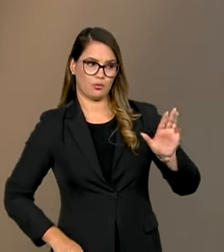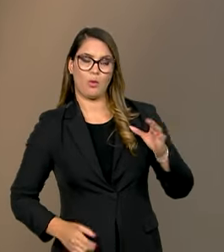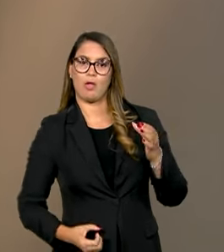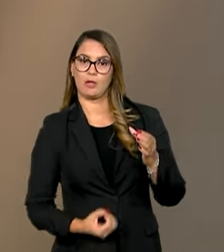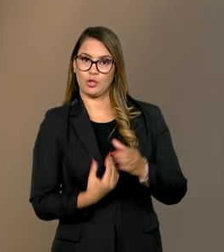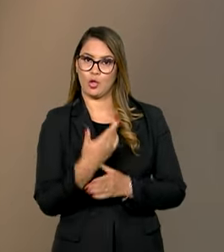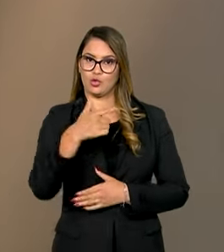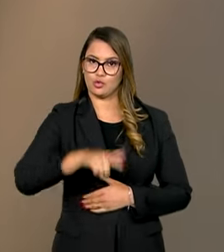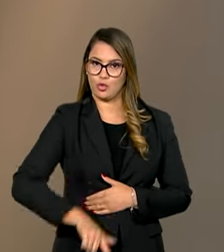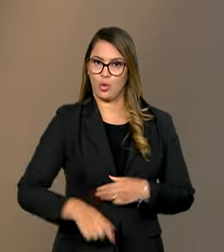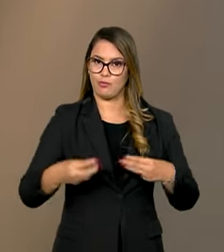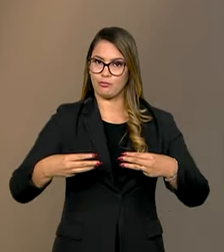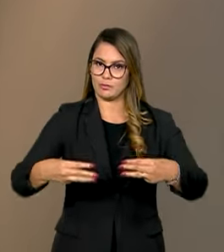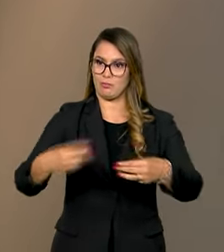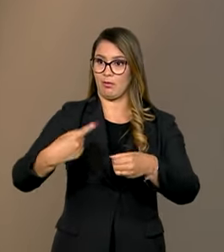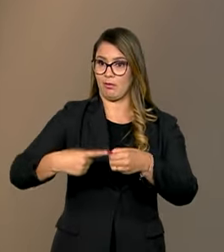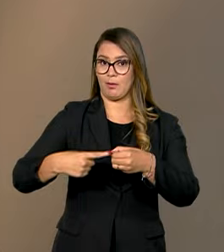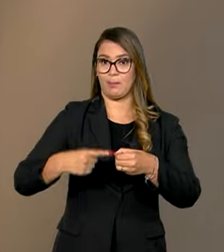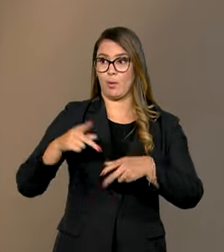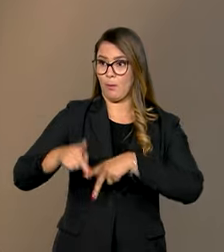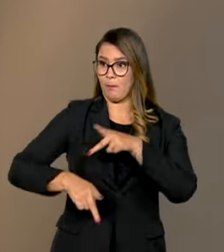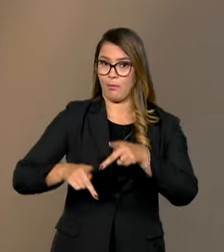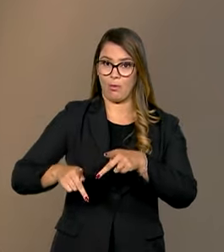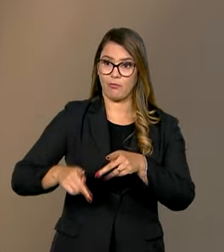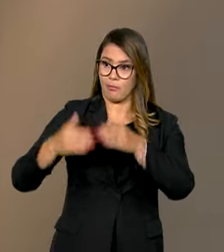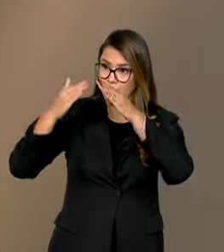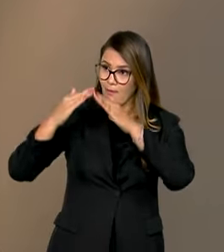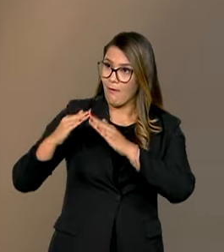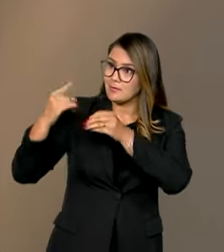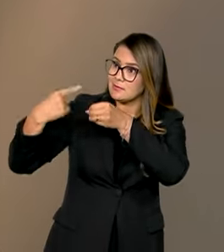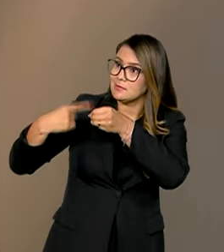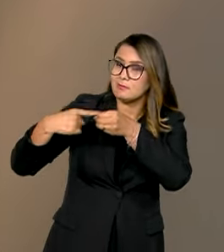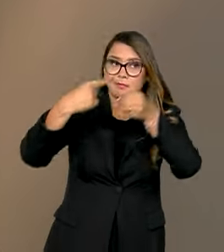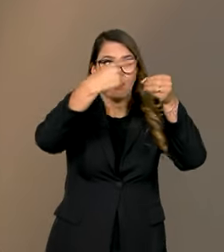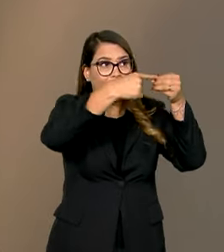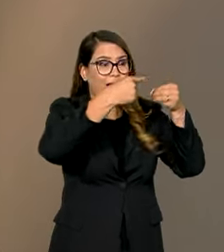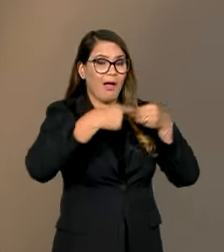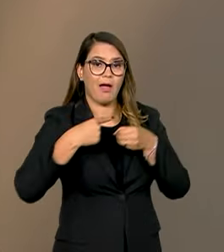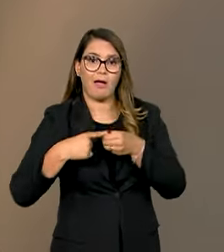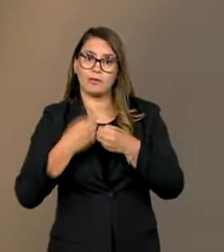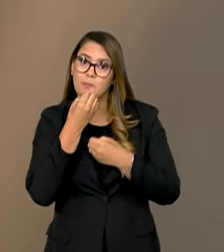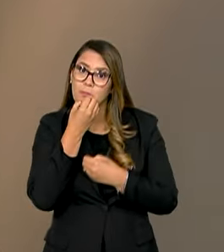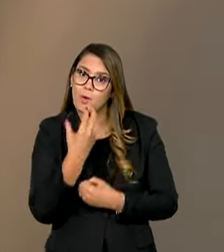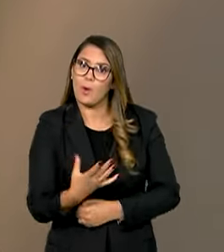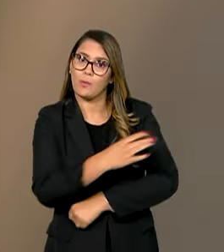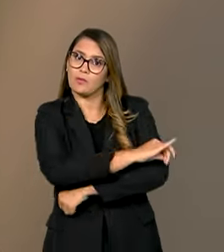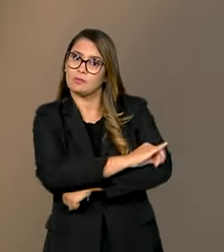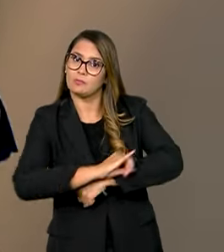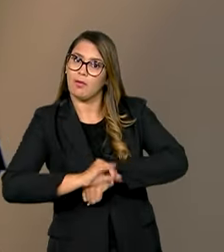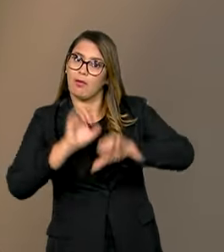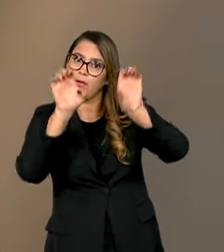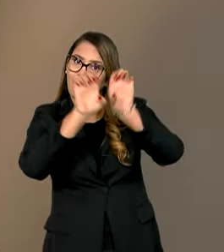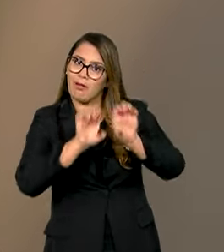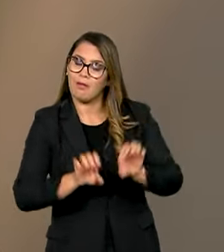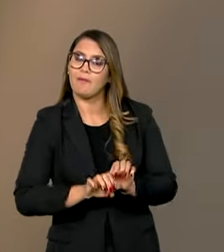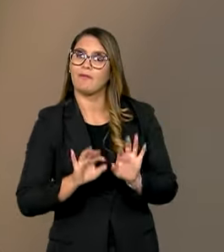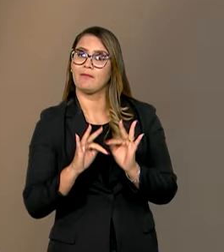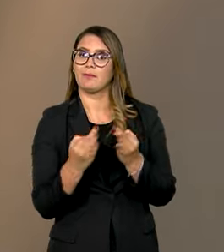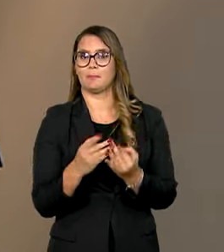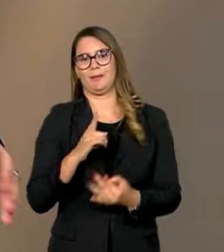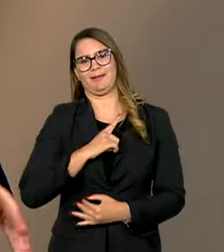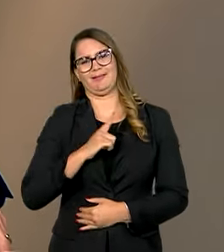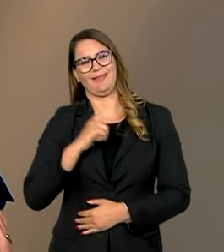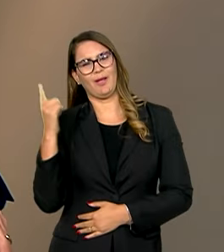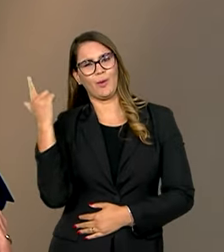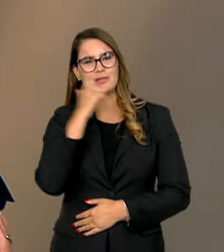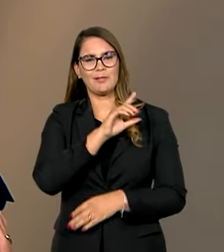a maioria do povo brasileiro vive nas cidades. A gente precisa dar a elas uma boa infraestrutura para que as famílias, para que as pessoas tenham, para que a gente possa